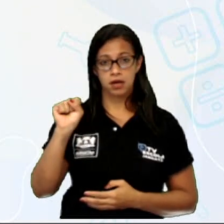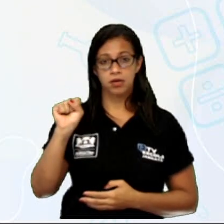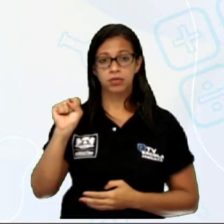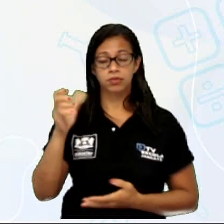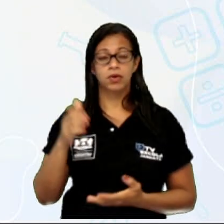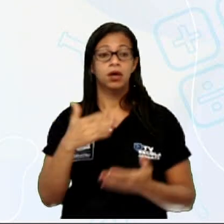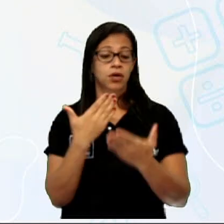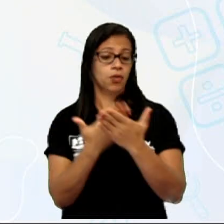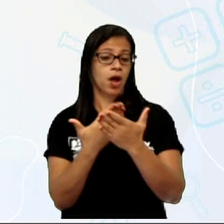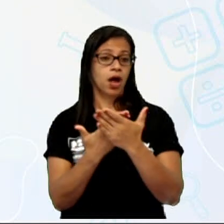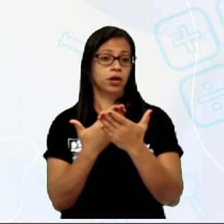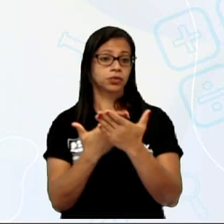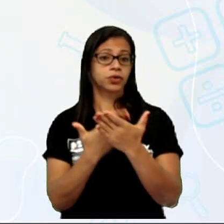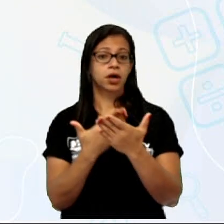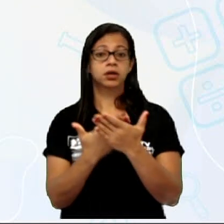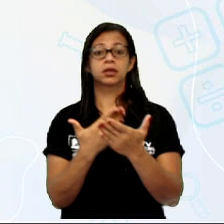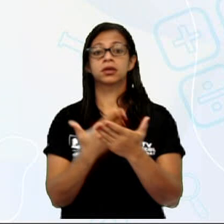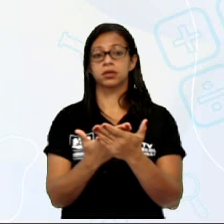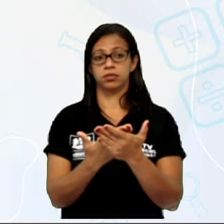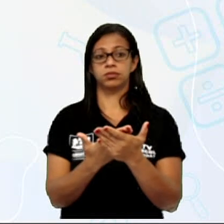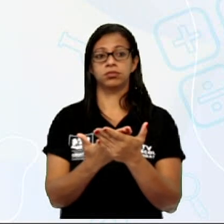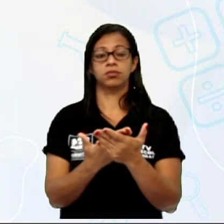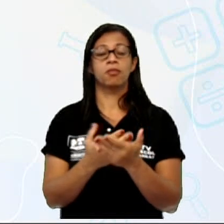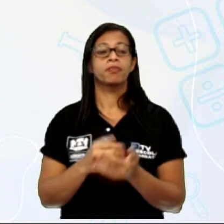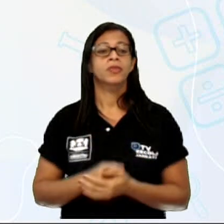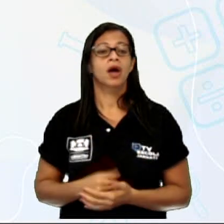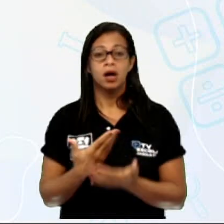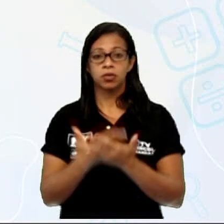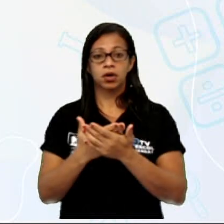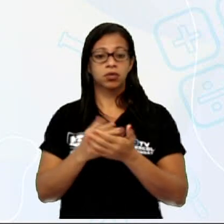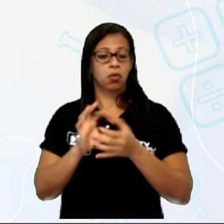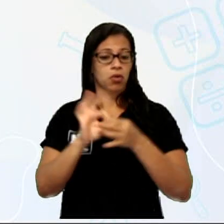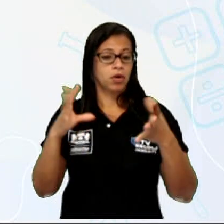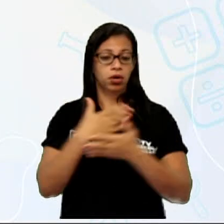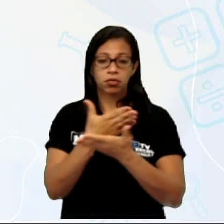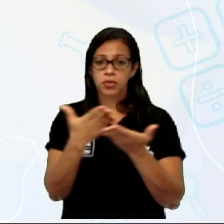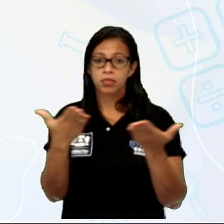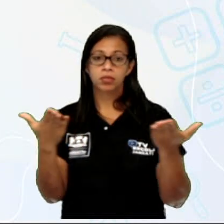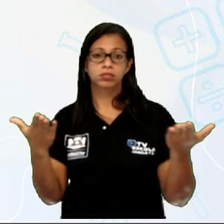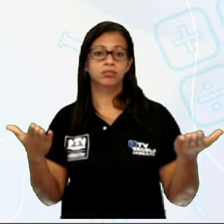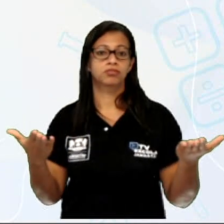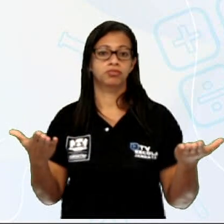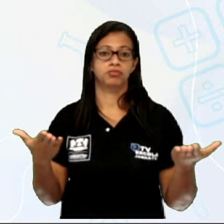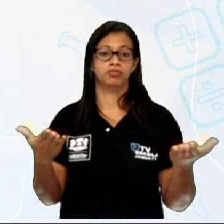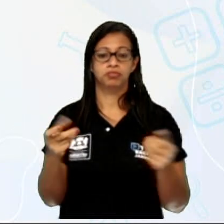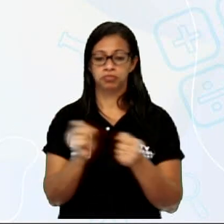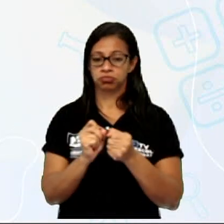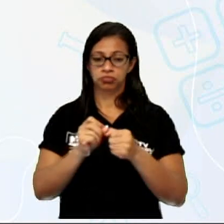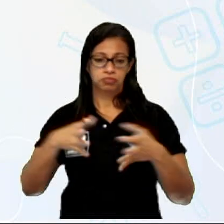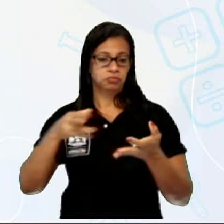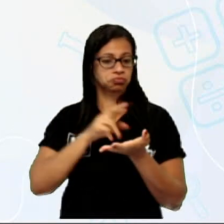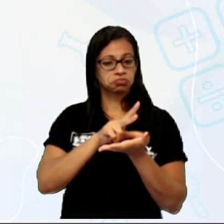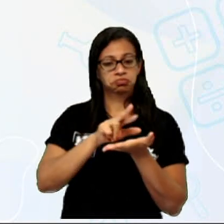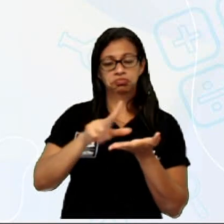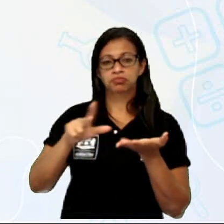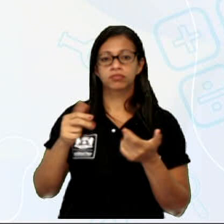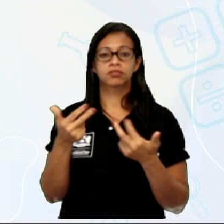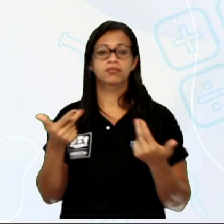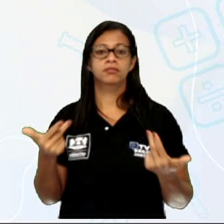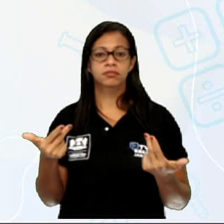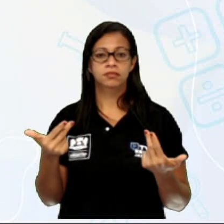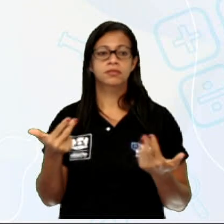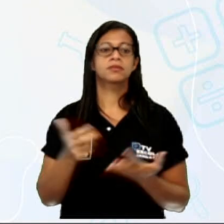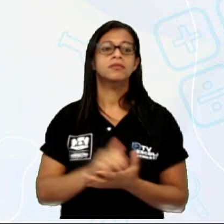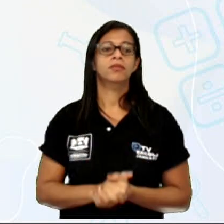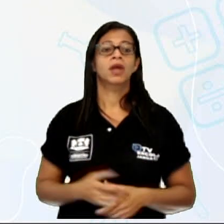laica, vai aprimorar a questão do primário, vai formar ginásios, certo? E também